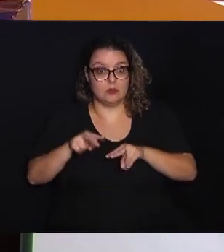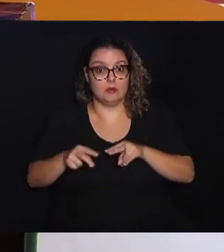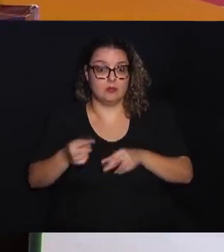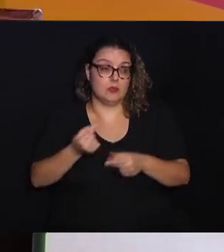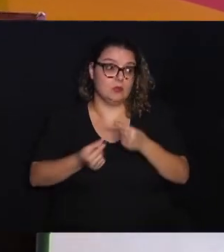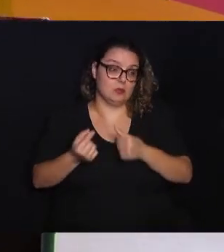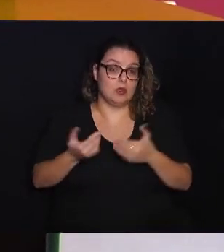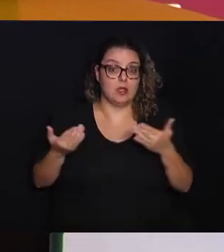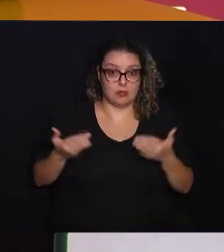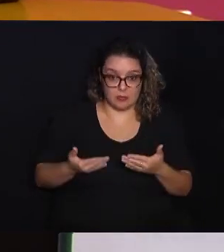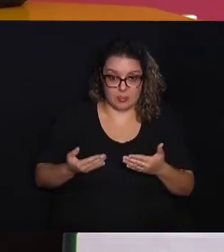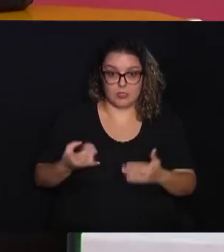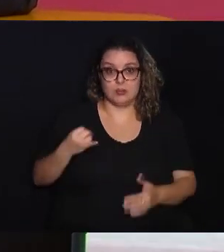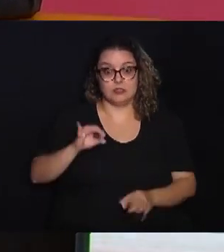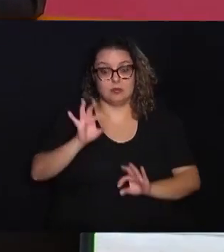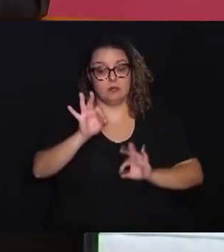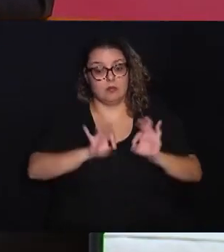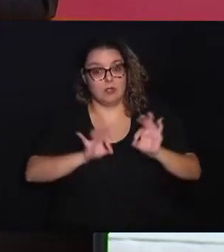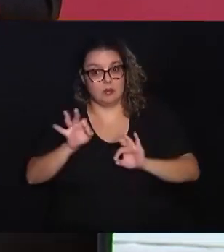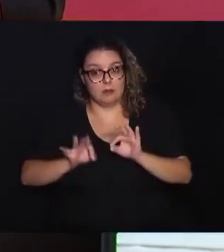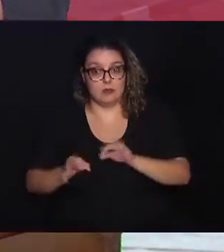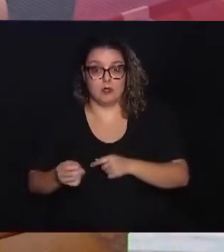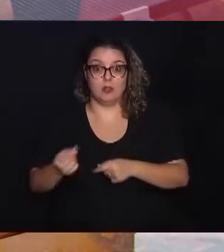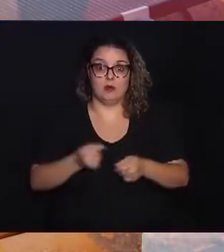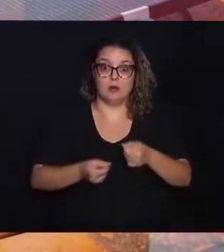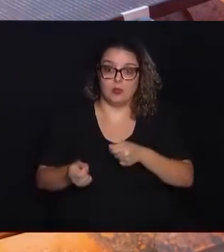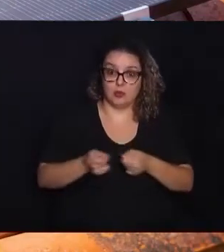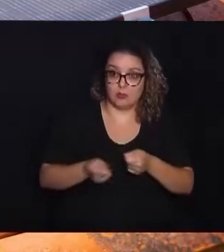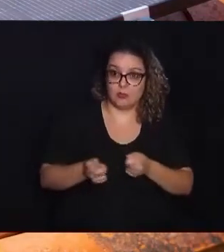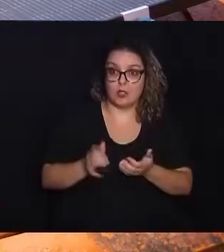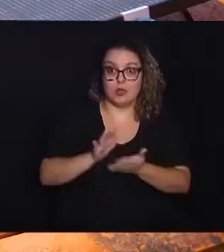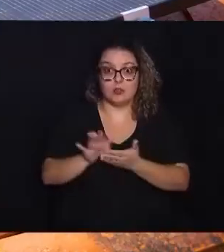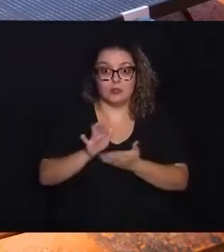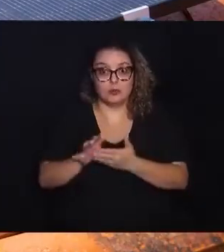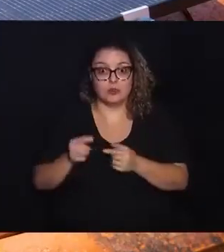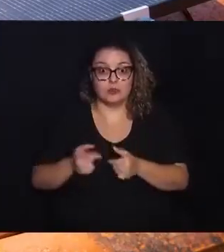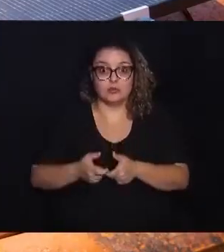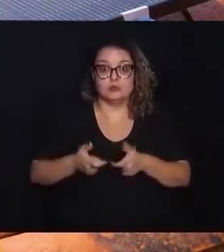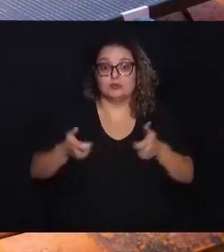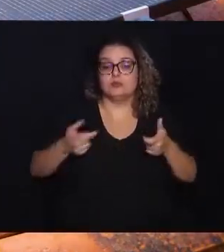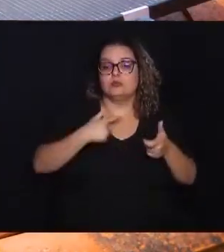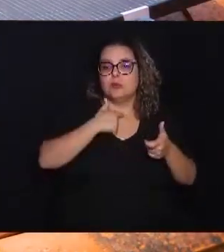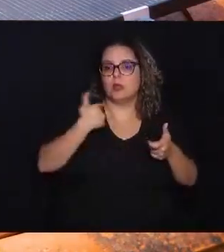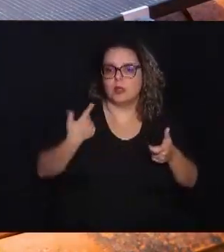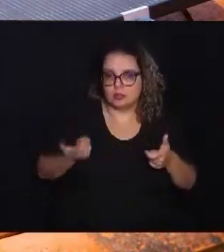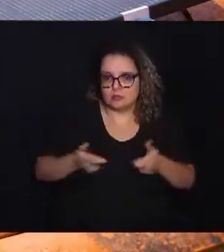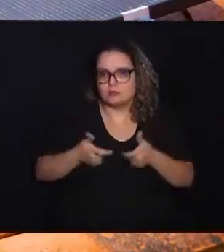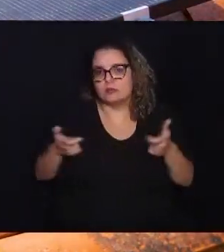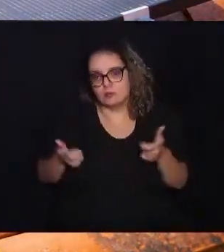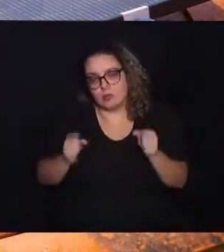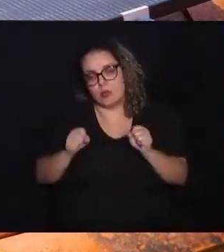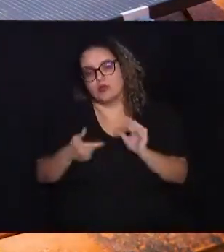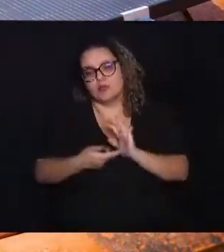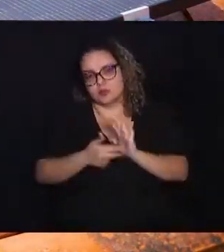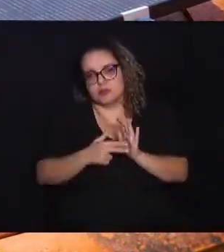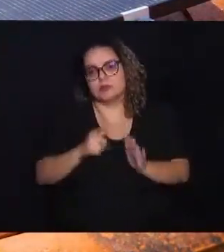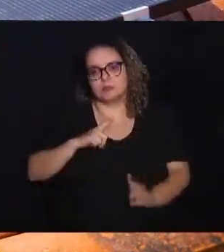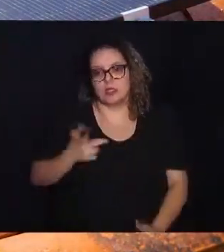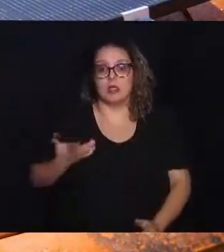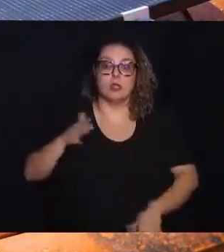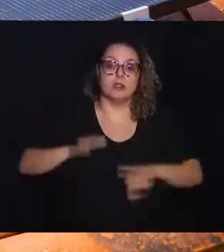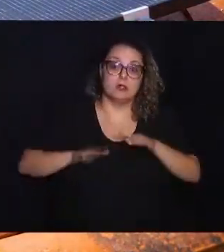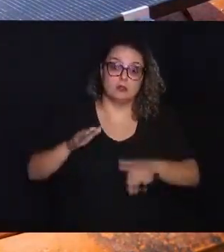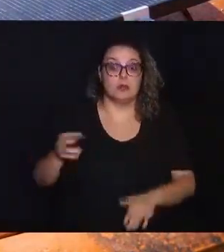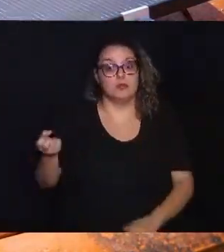vista financeiro. Agora, se você está planejando uma economia de gastos de longo prazo, pode fazer sentido.